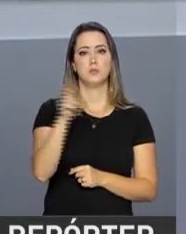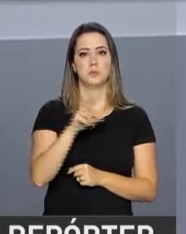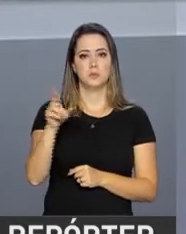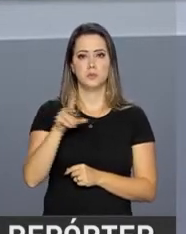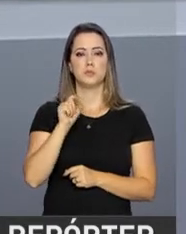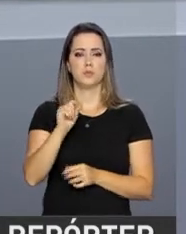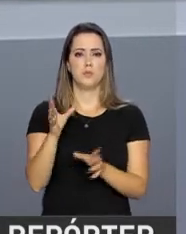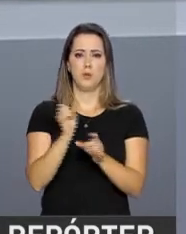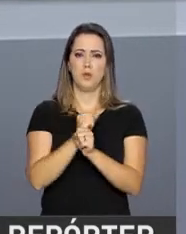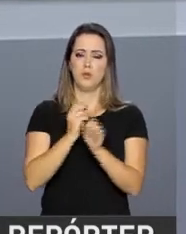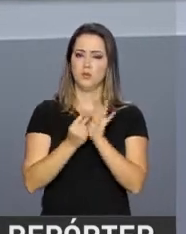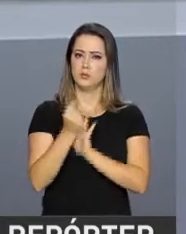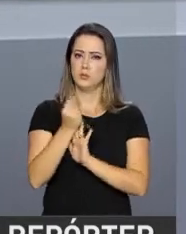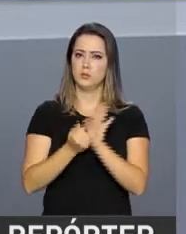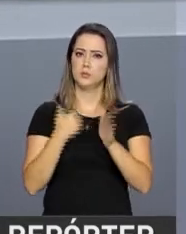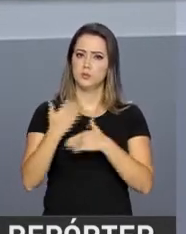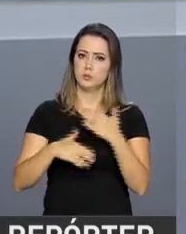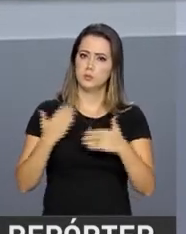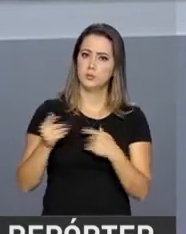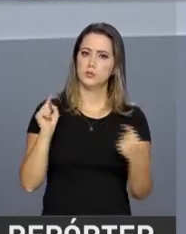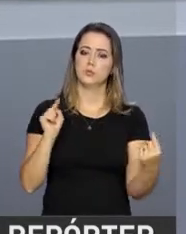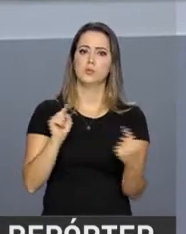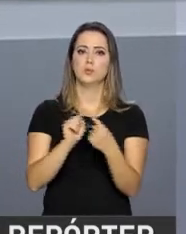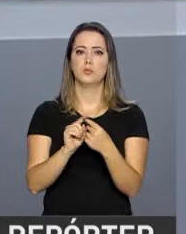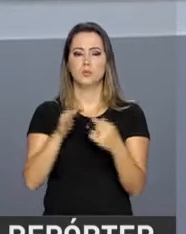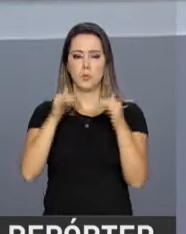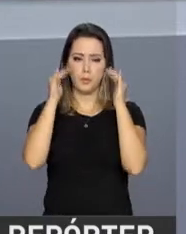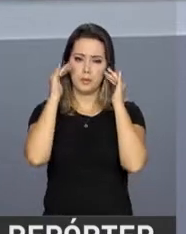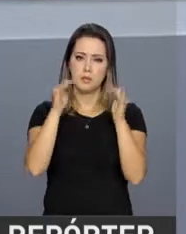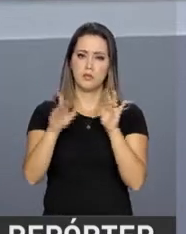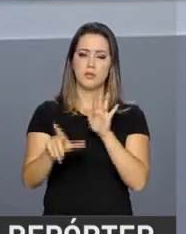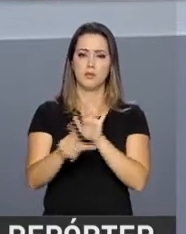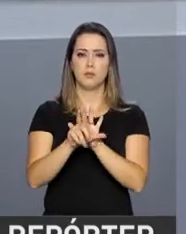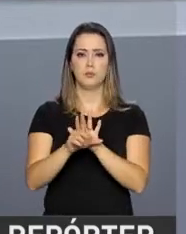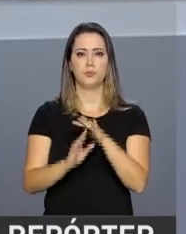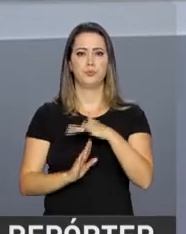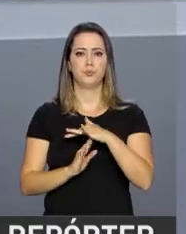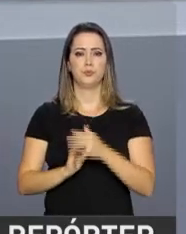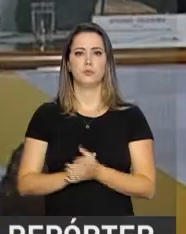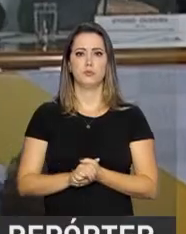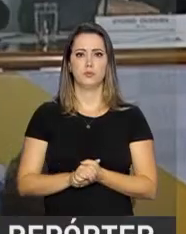R$1,7 bilhão e que o orçamento está mantendo a meta de cumprir o teto de gastos.